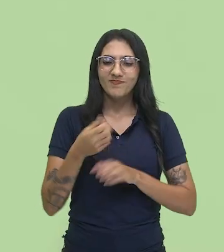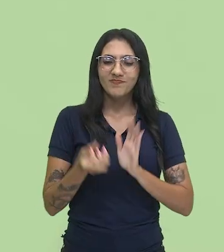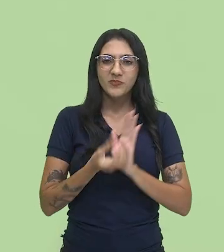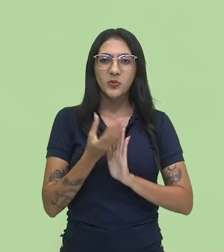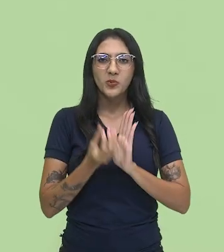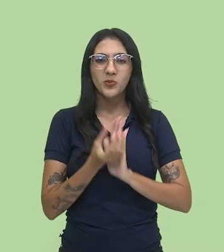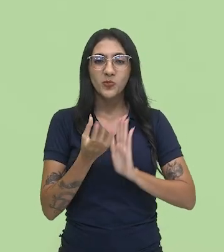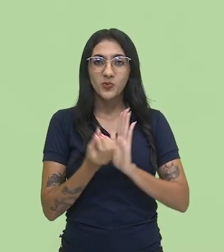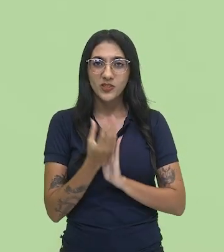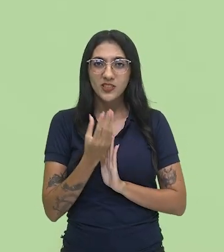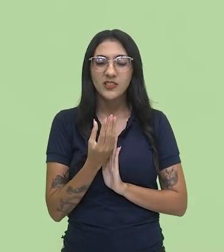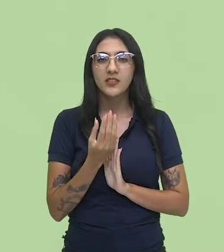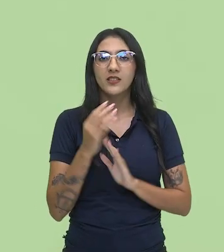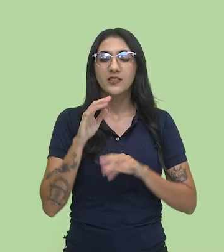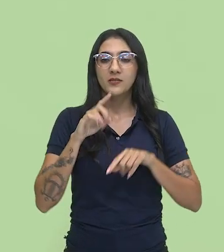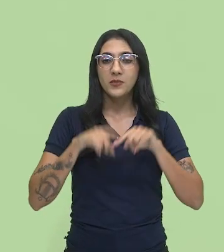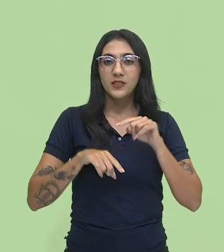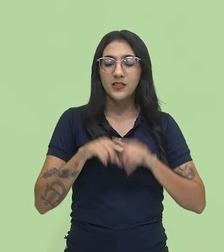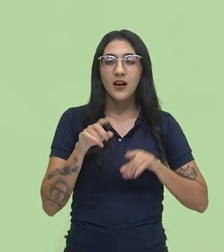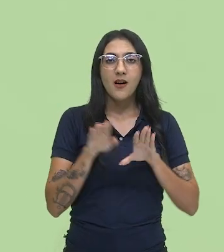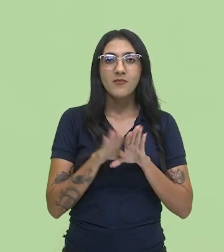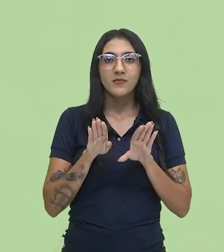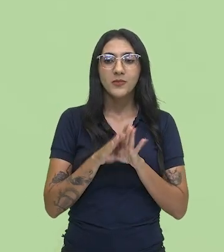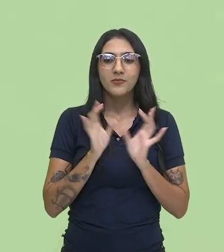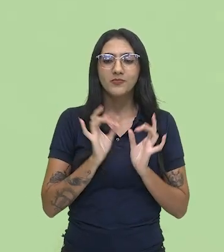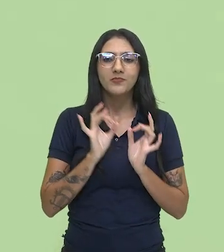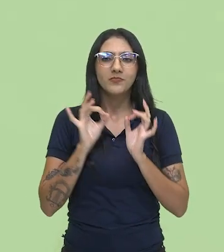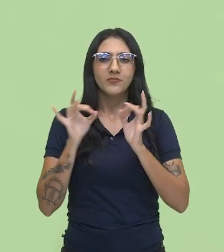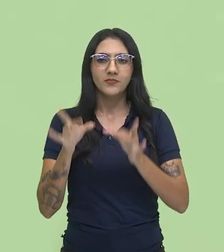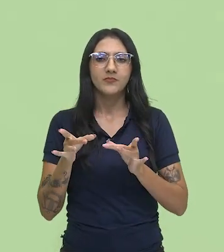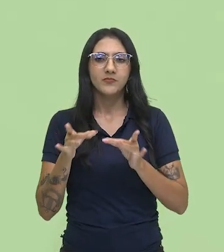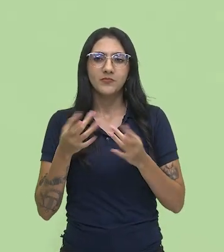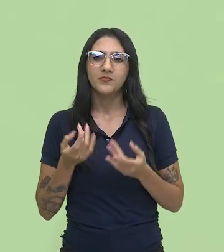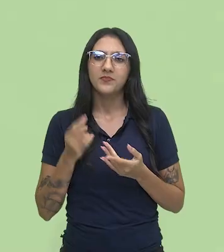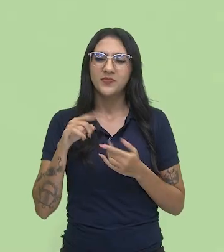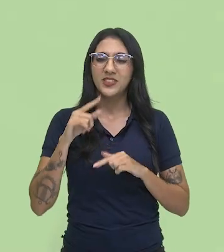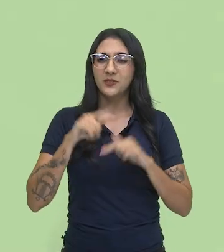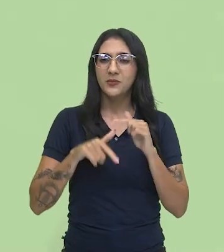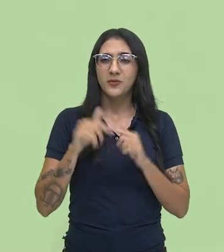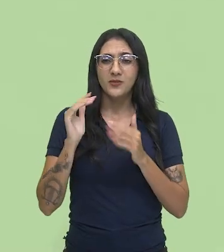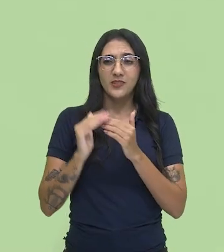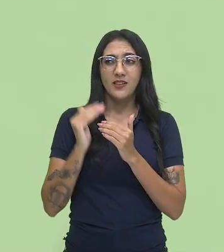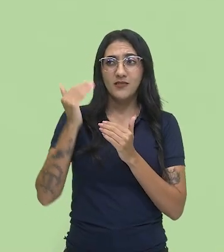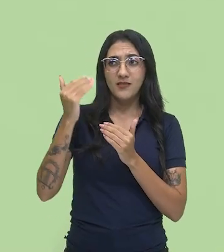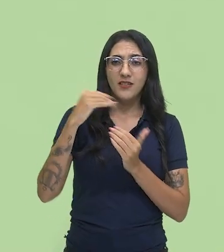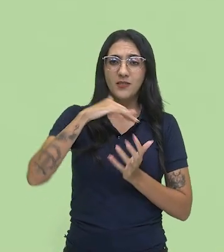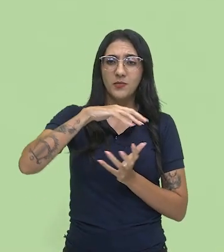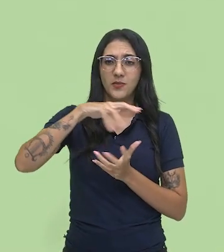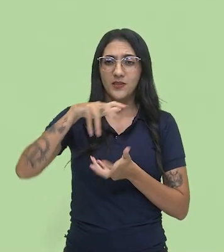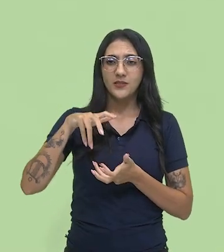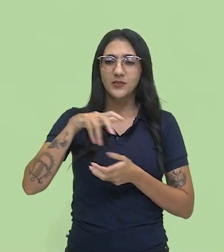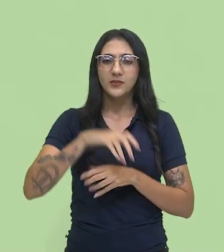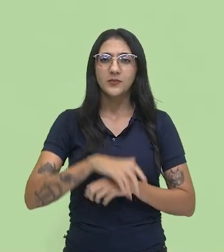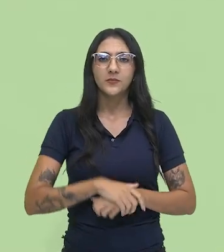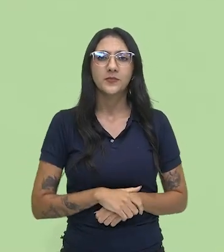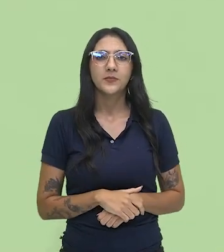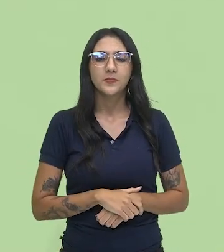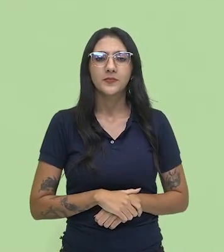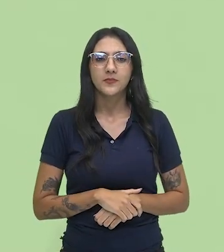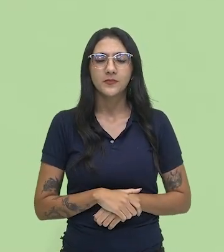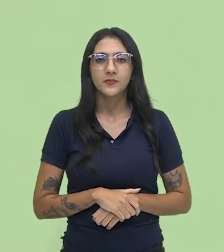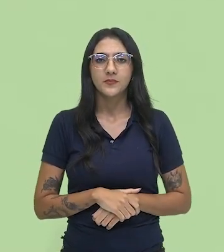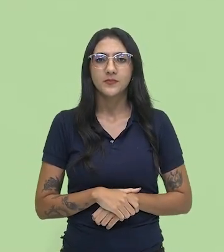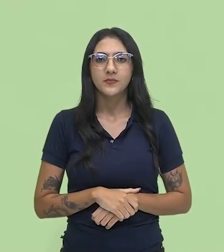produzimos e jogamos esse lixo, né, esse problema aí que está lá no espaço. Então, aqui eu gostaria